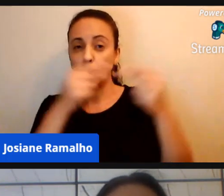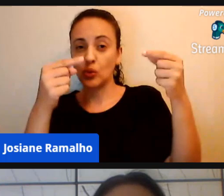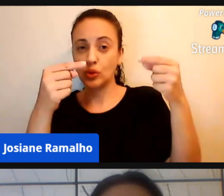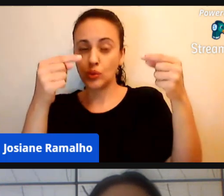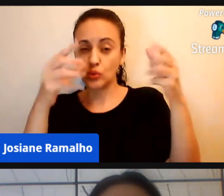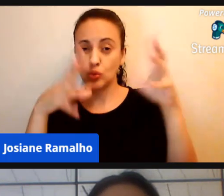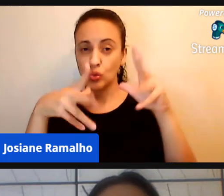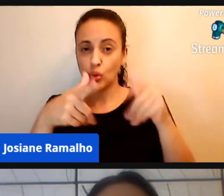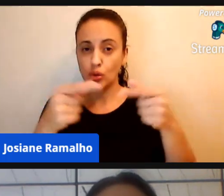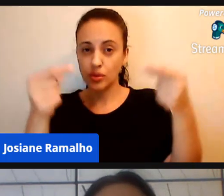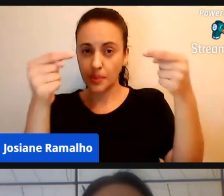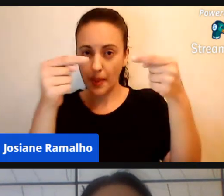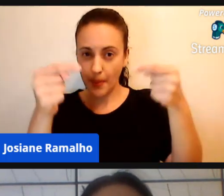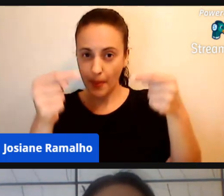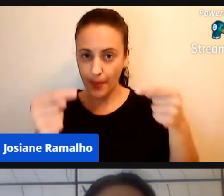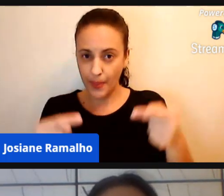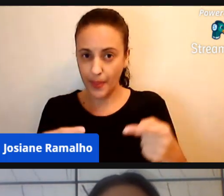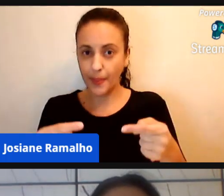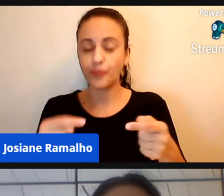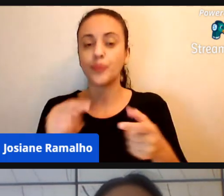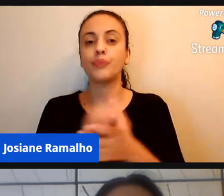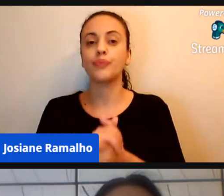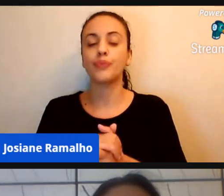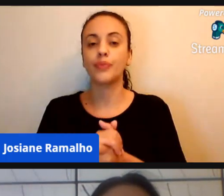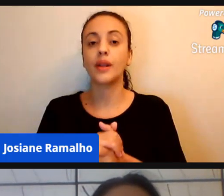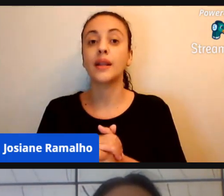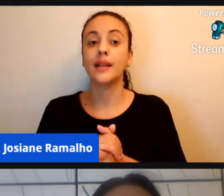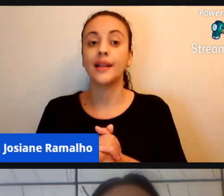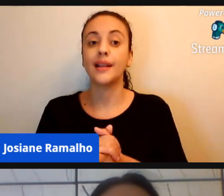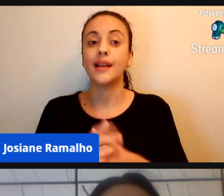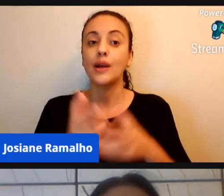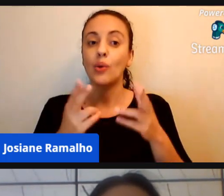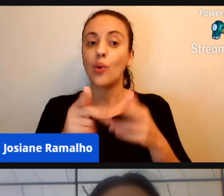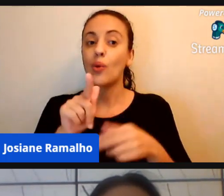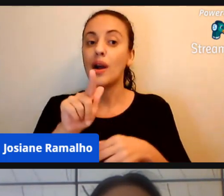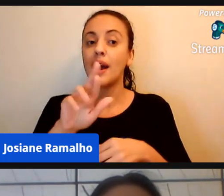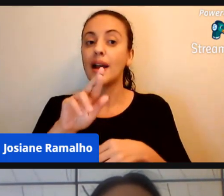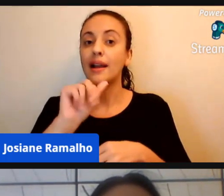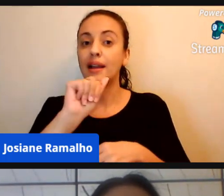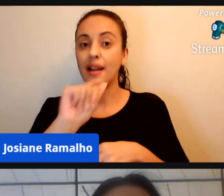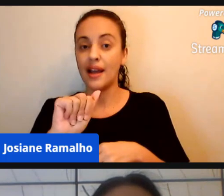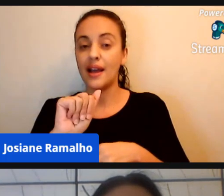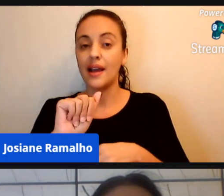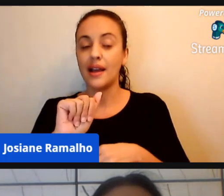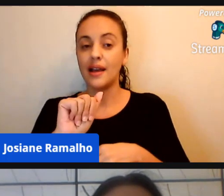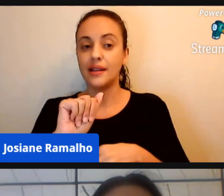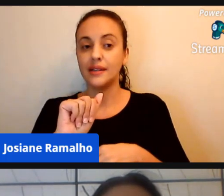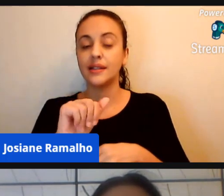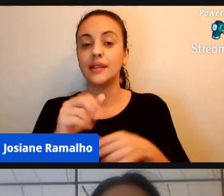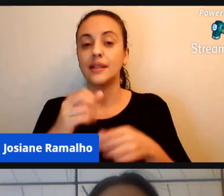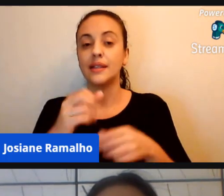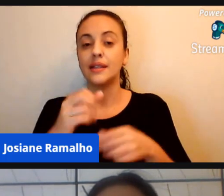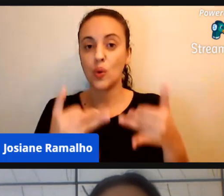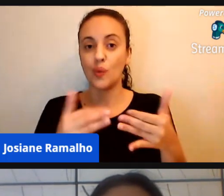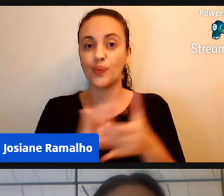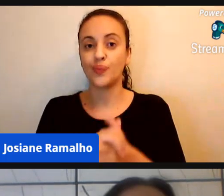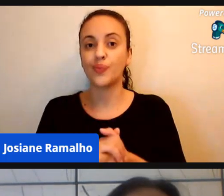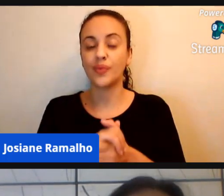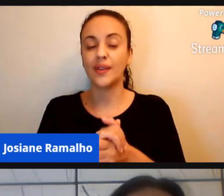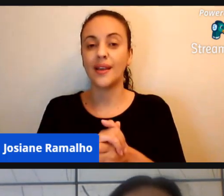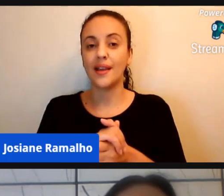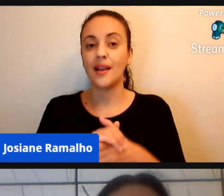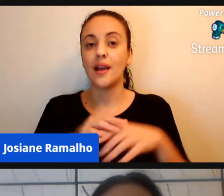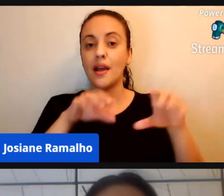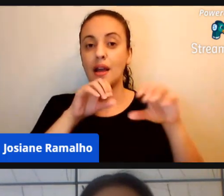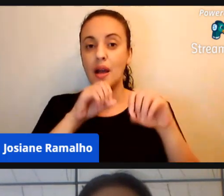né, principal. E como a Gra disse, né, a educação, a gente que